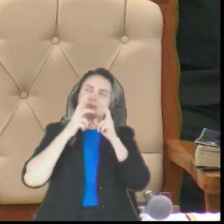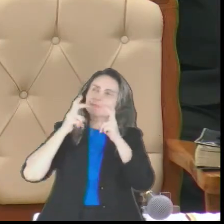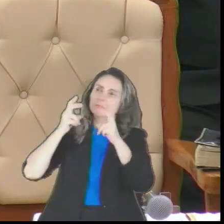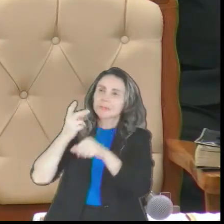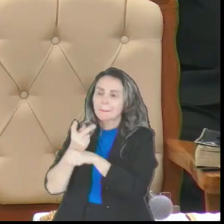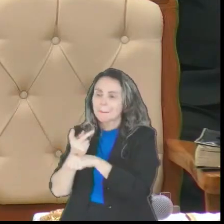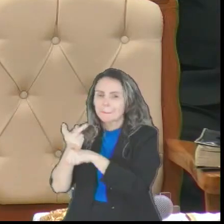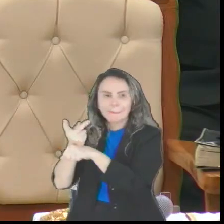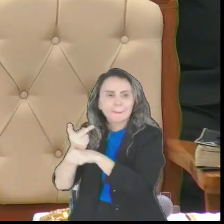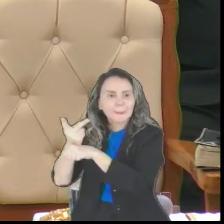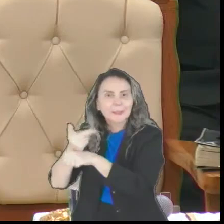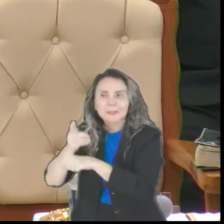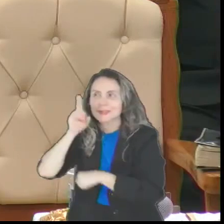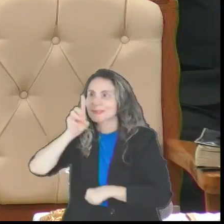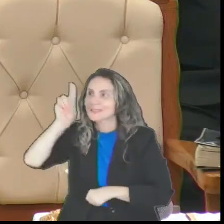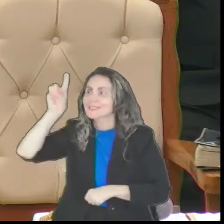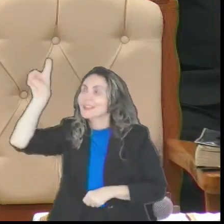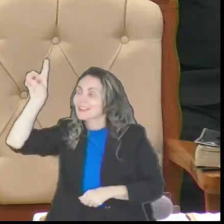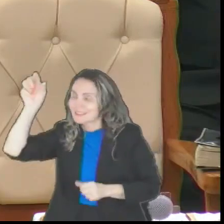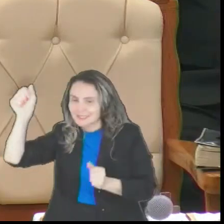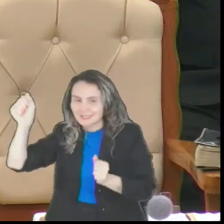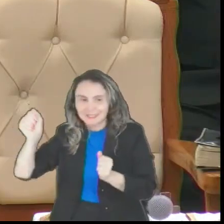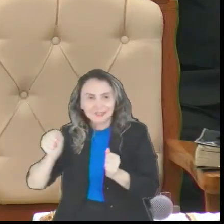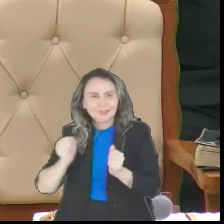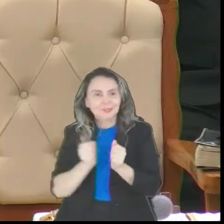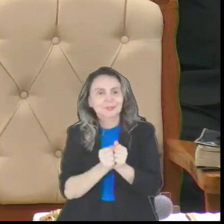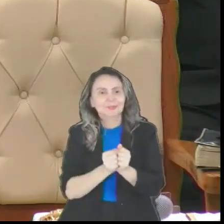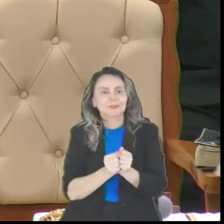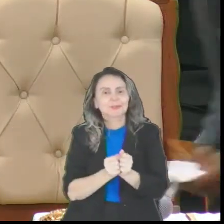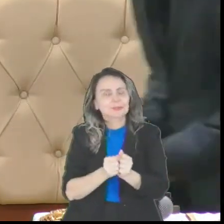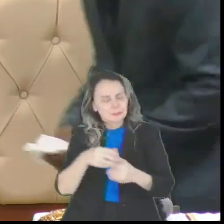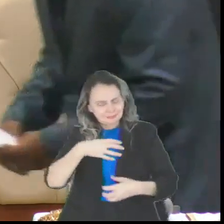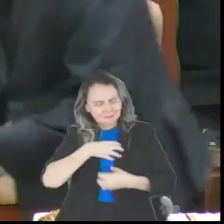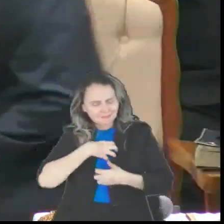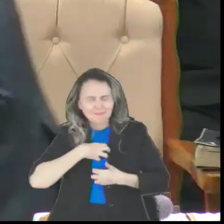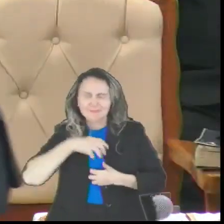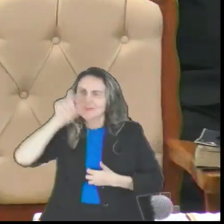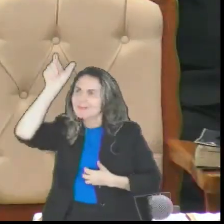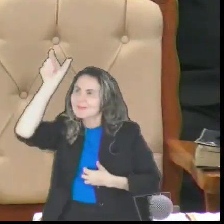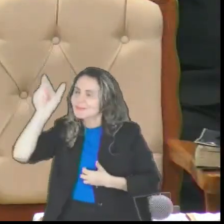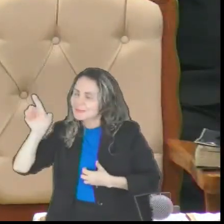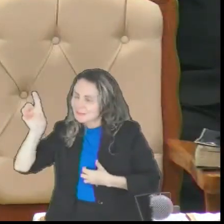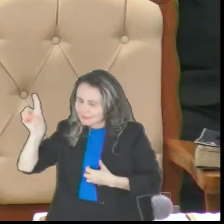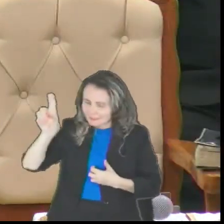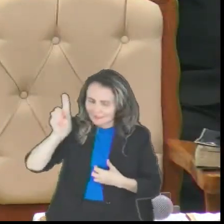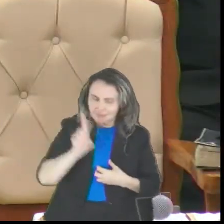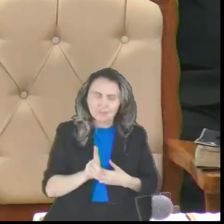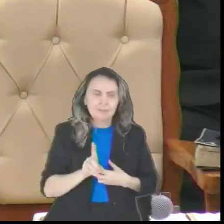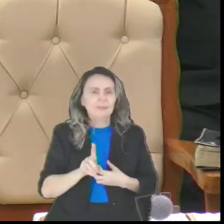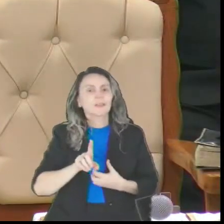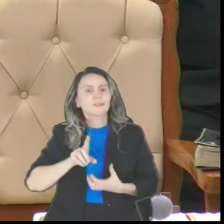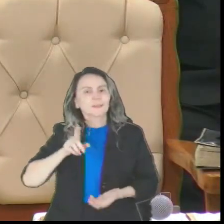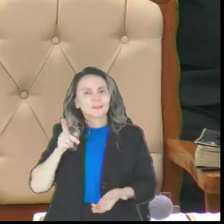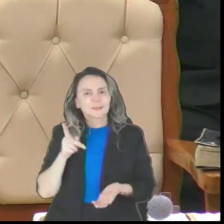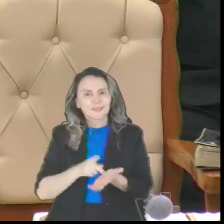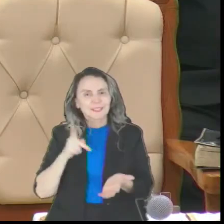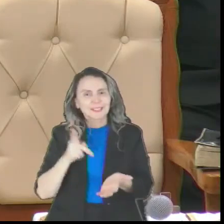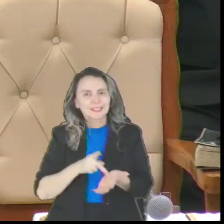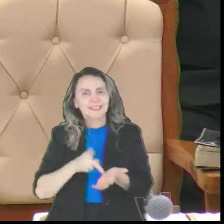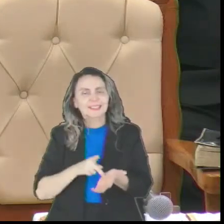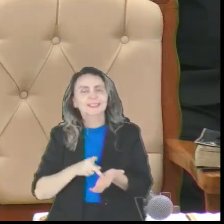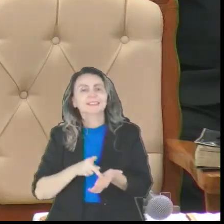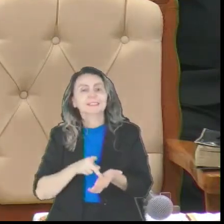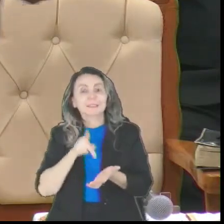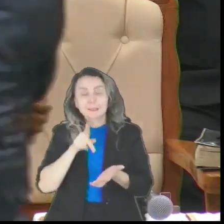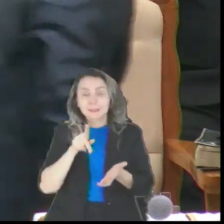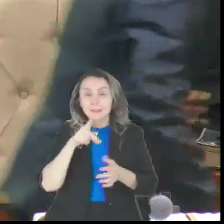Deus. Ele está conosco nesta noite. Sinta a presença dele, ele é real, ele está aqui. Conte a